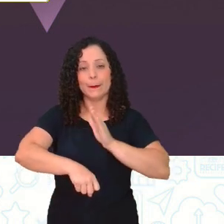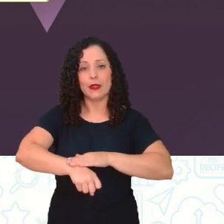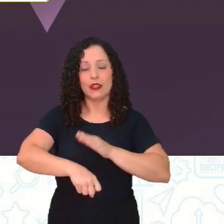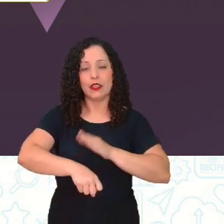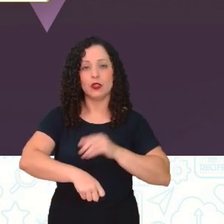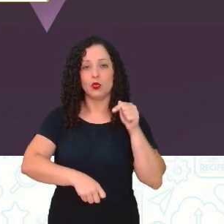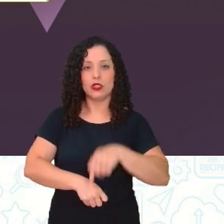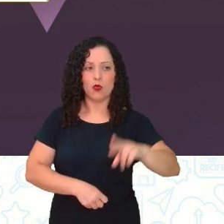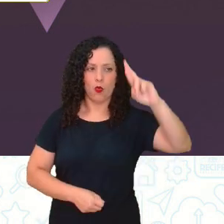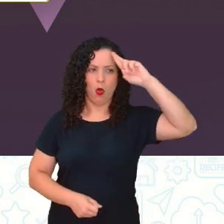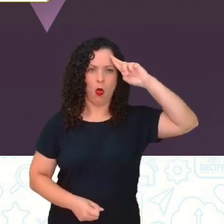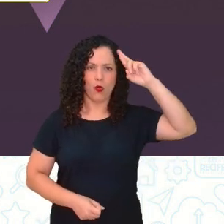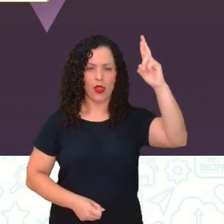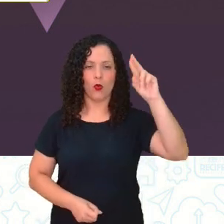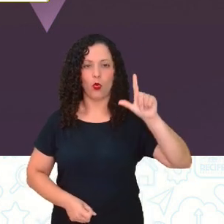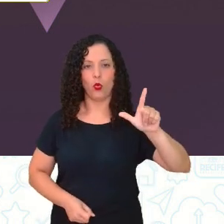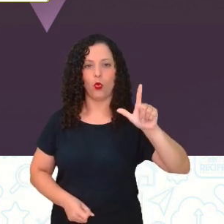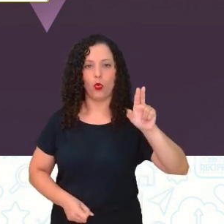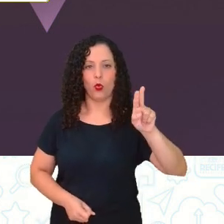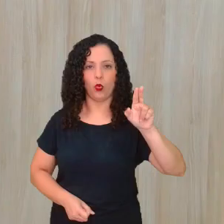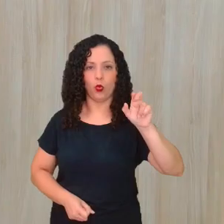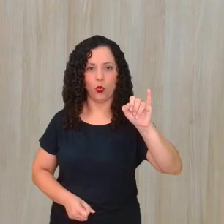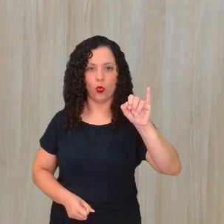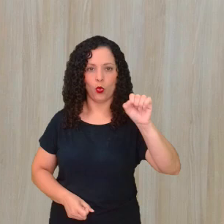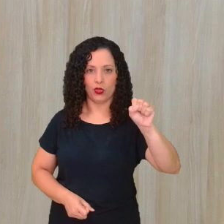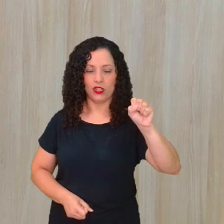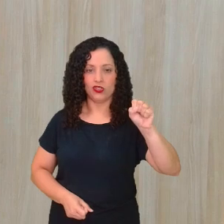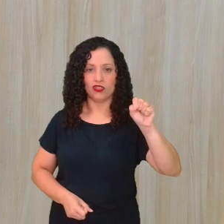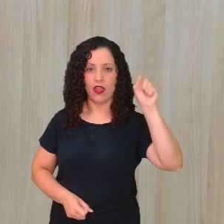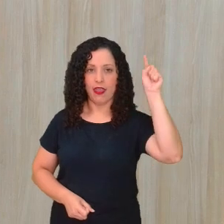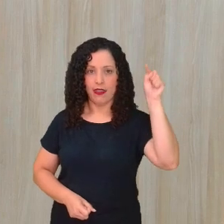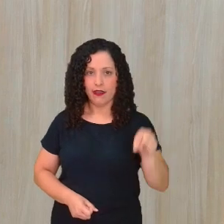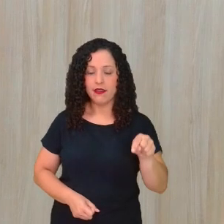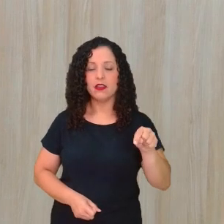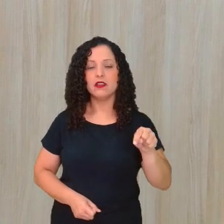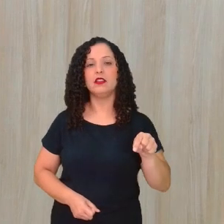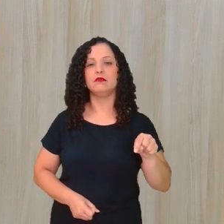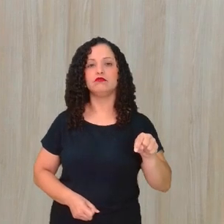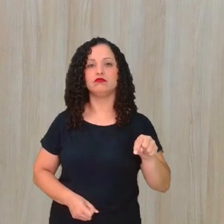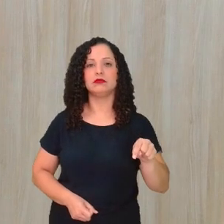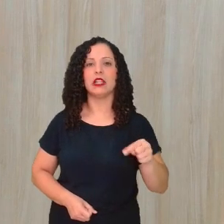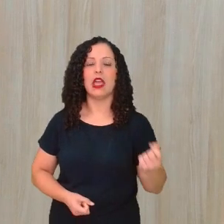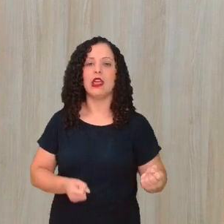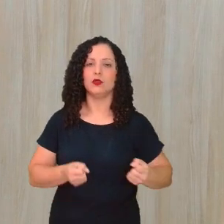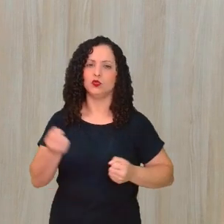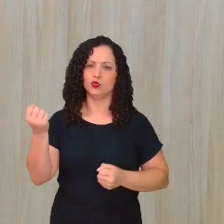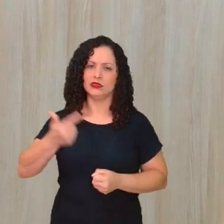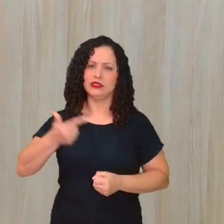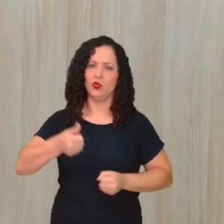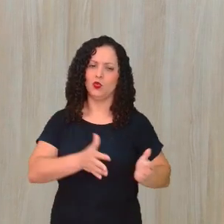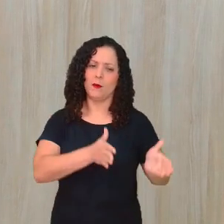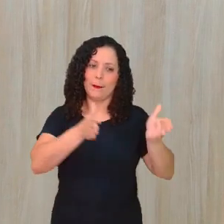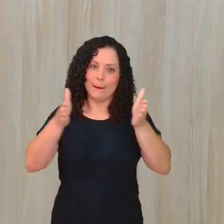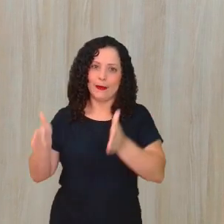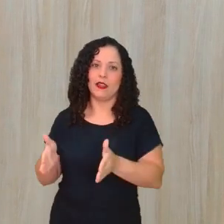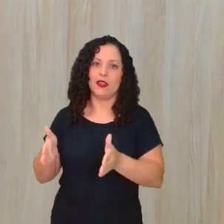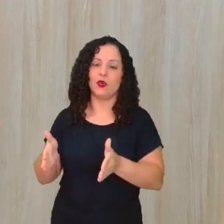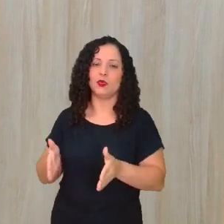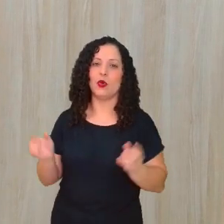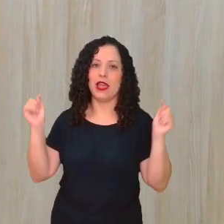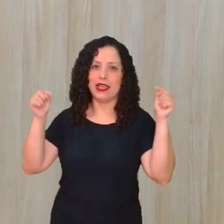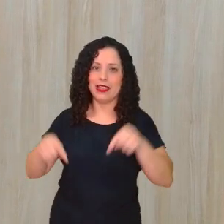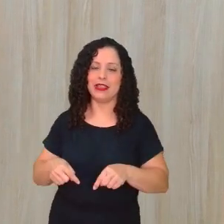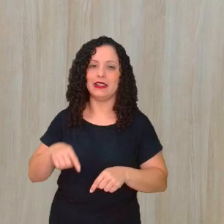esse coronel Luiz Alves Lima, o que vai ser posteriormente, né, no segundo reinado, chamado do Duque